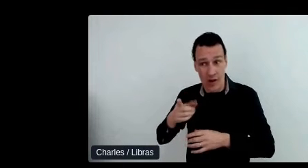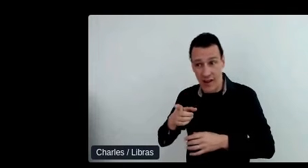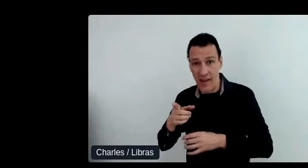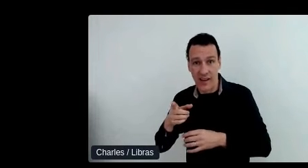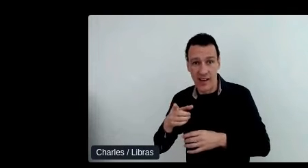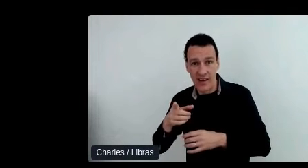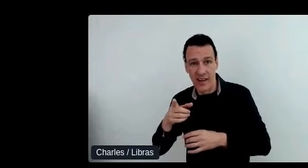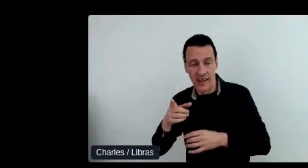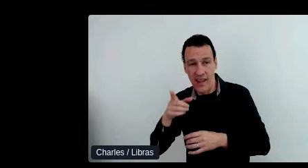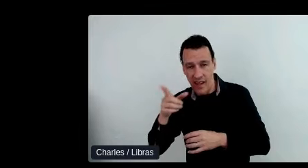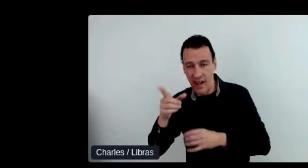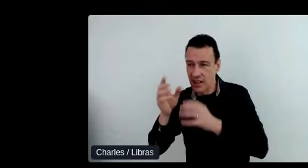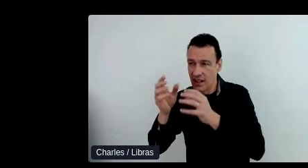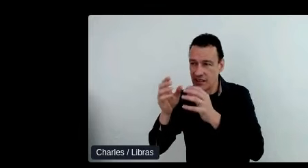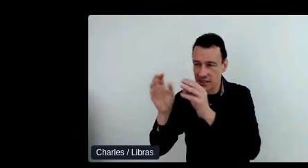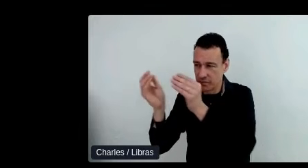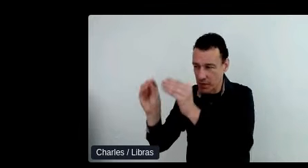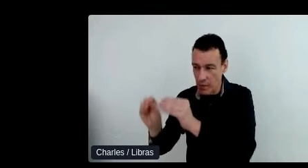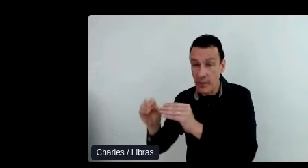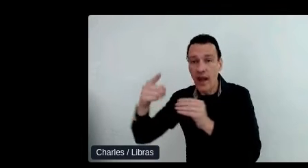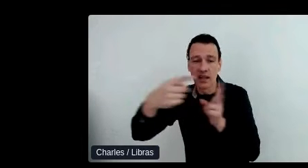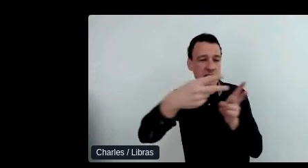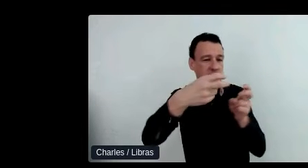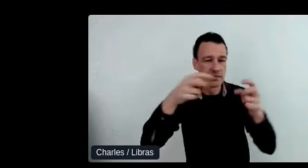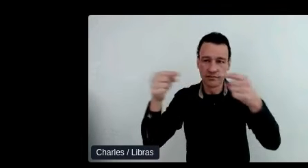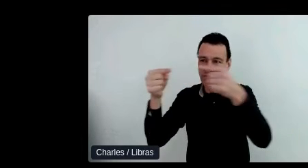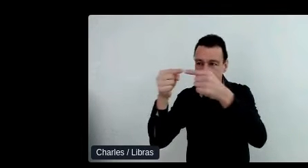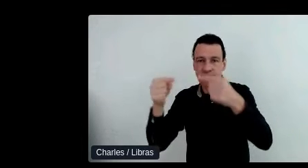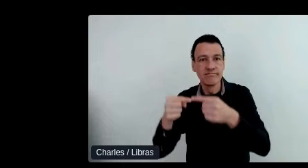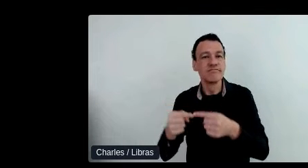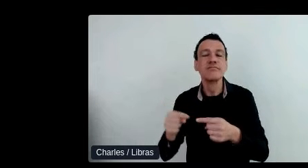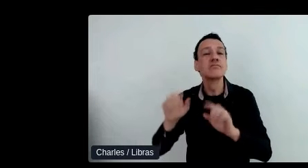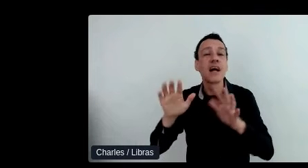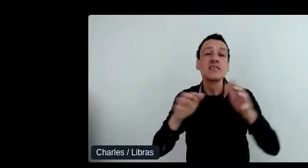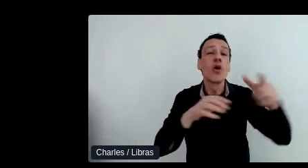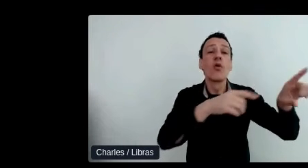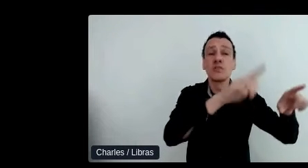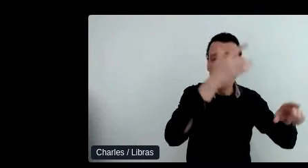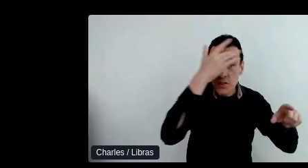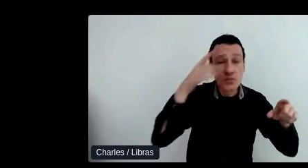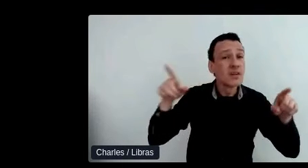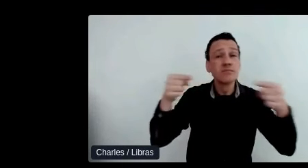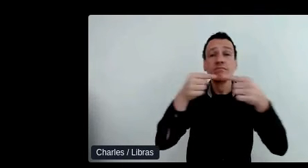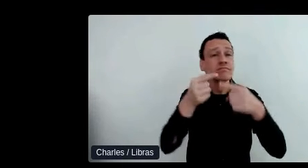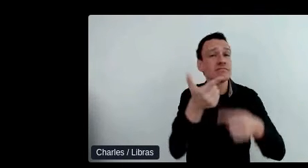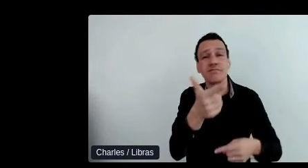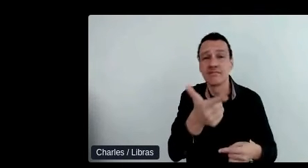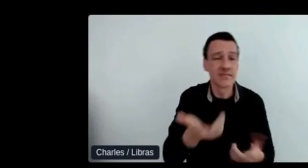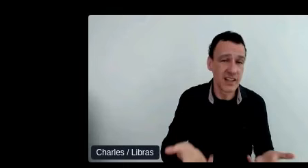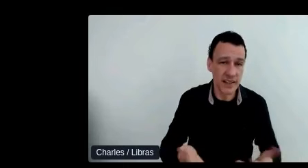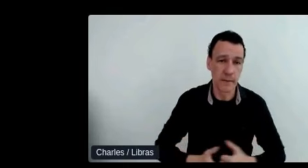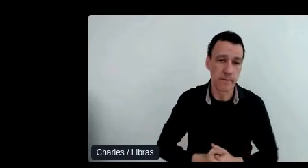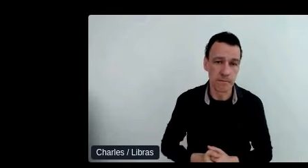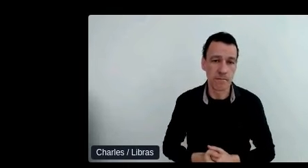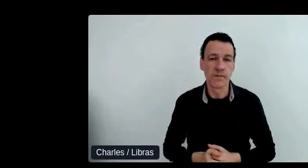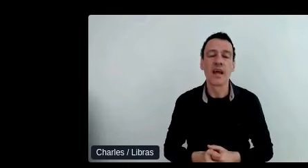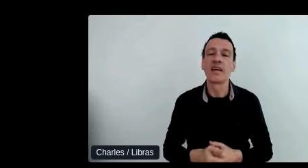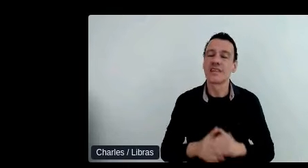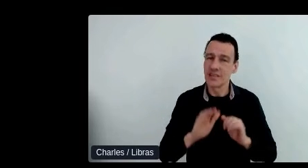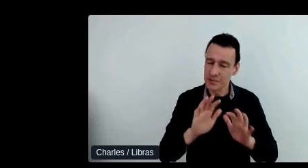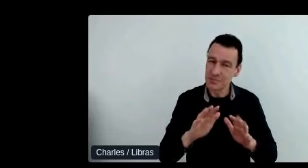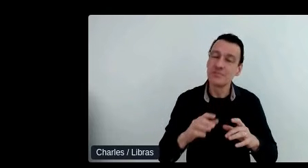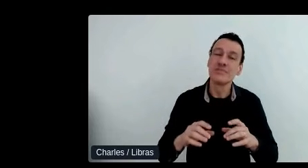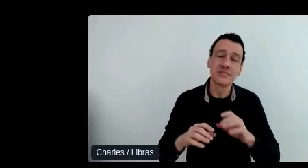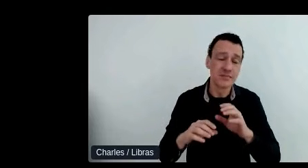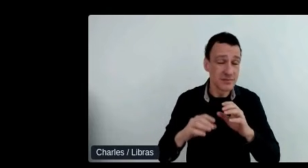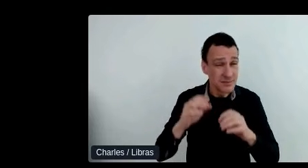Para poder mitigar tentar, né, mitigar essa situação, é muito importante verificar os dados que estão sendo usados